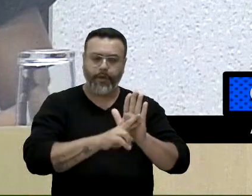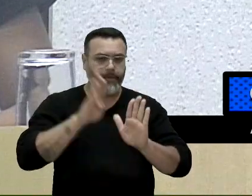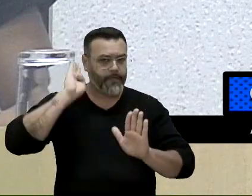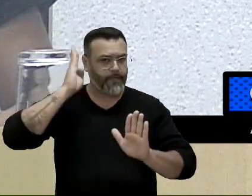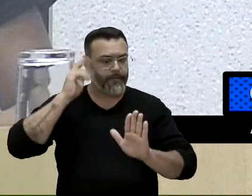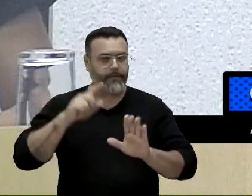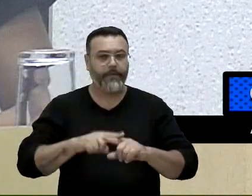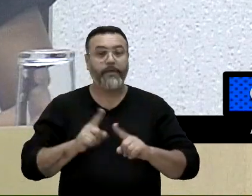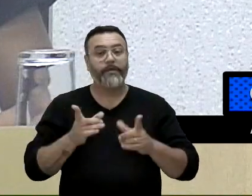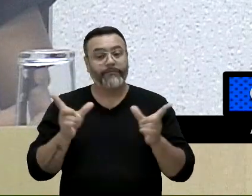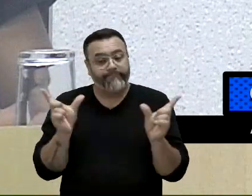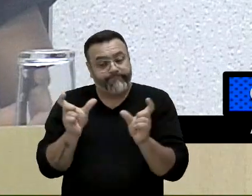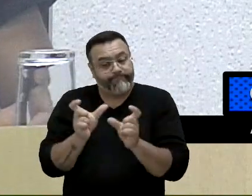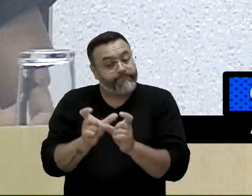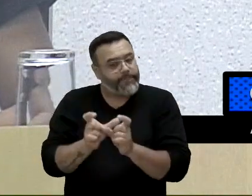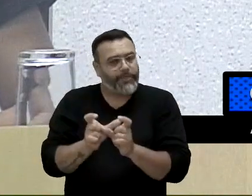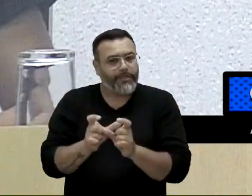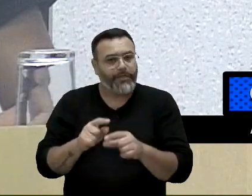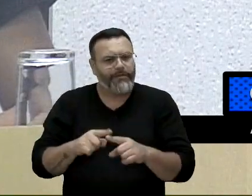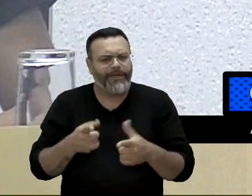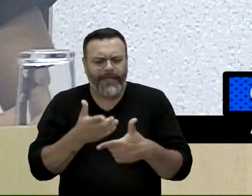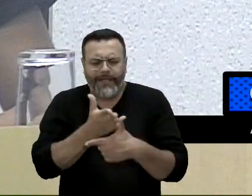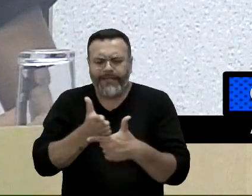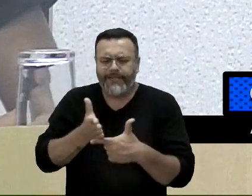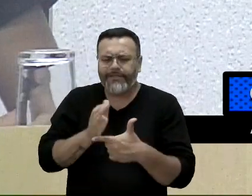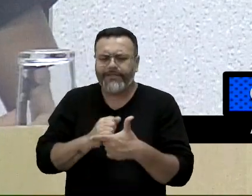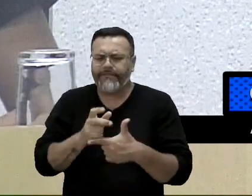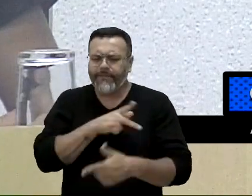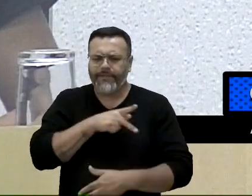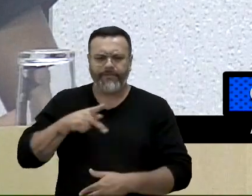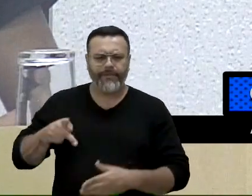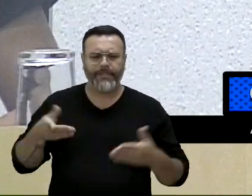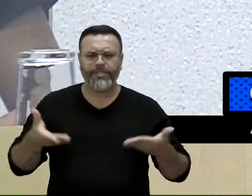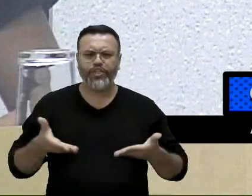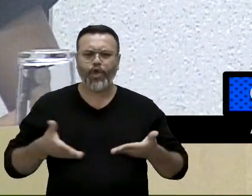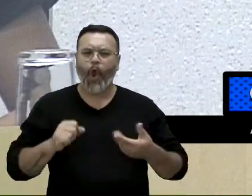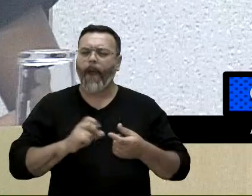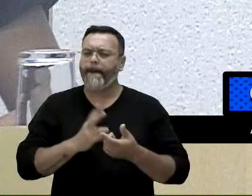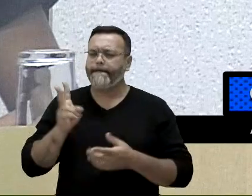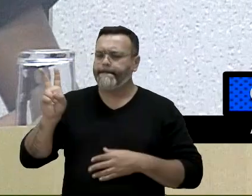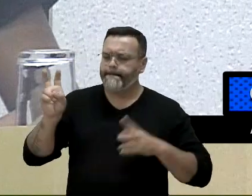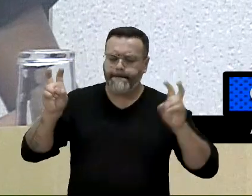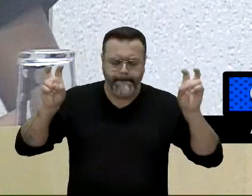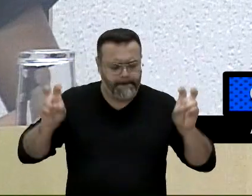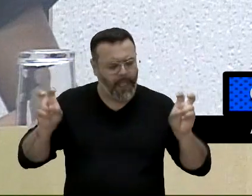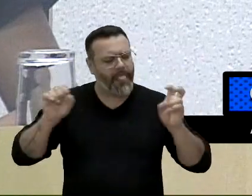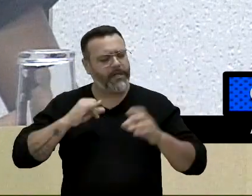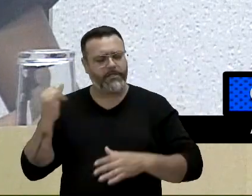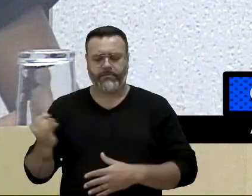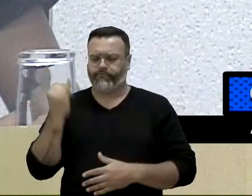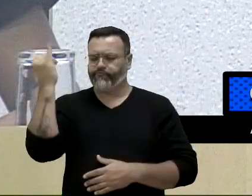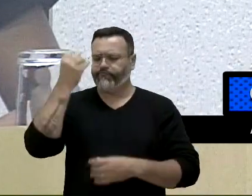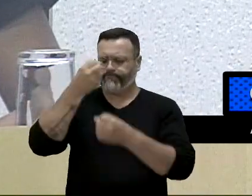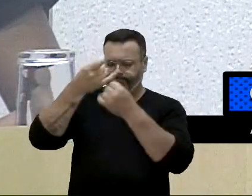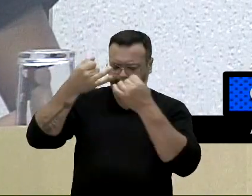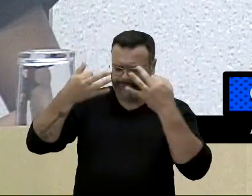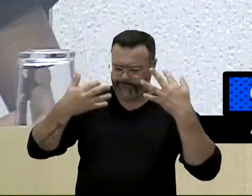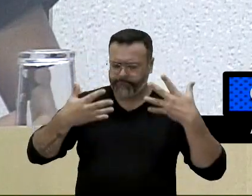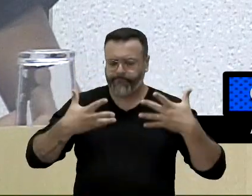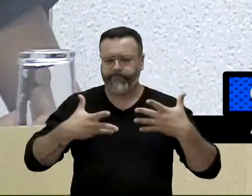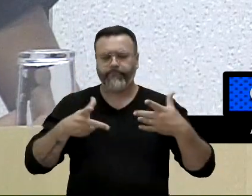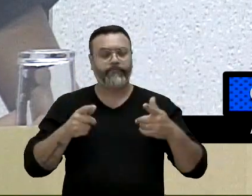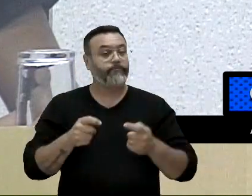uma minoria e estamos hoje aqui dividindo essa presidência para falar de um assunto tão importante, explanar um